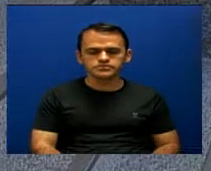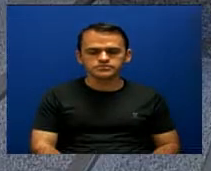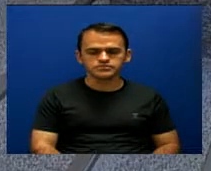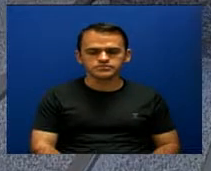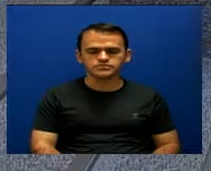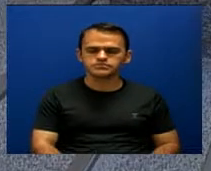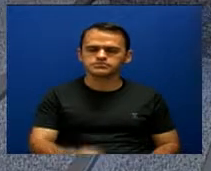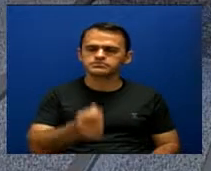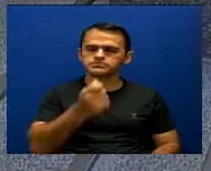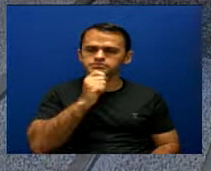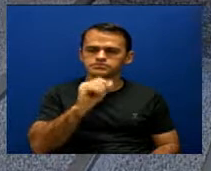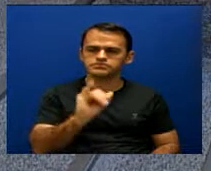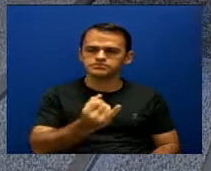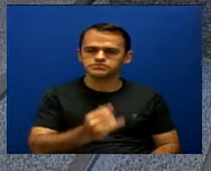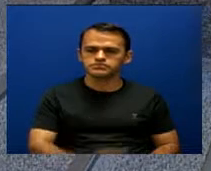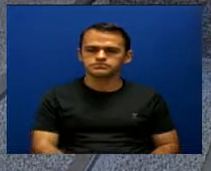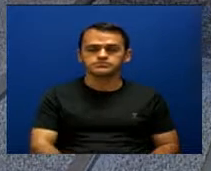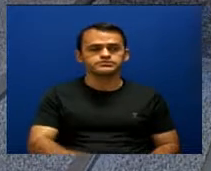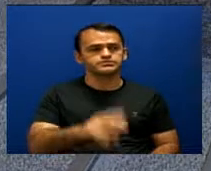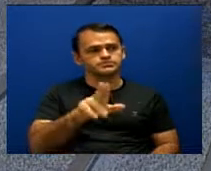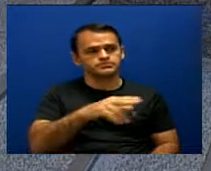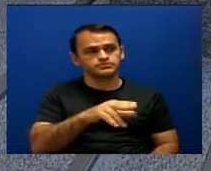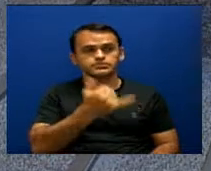Vereador Nenê. Padre, desculpa.